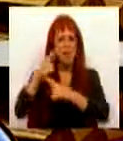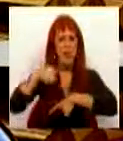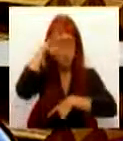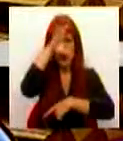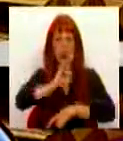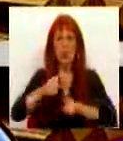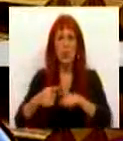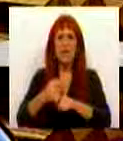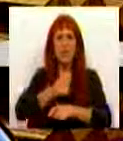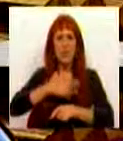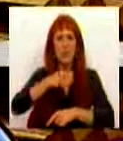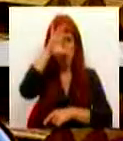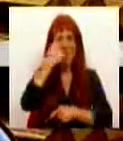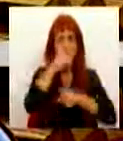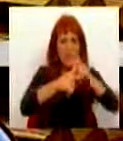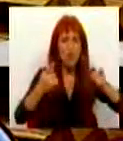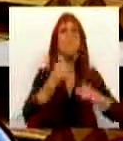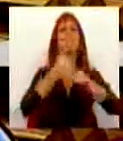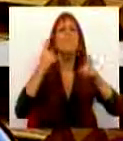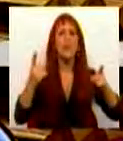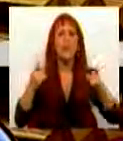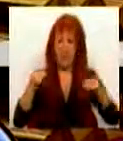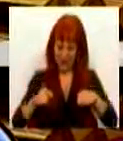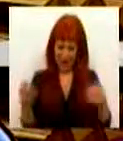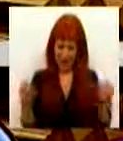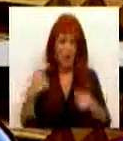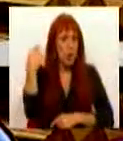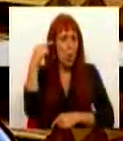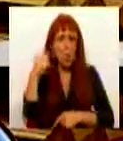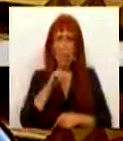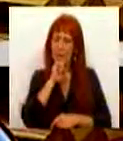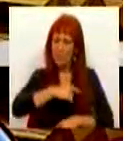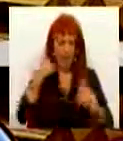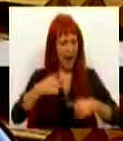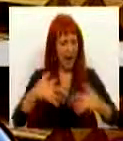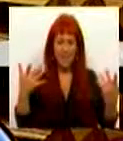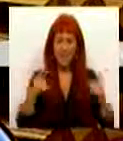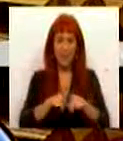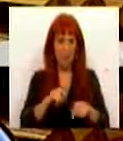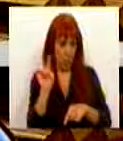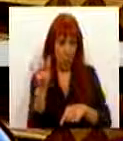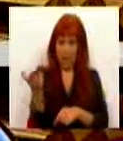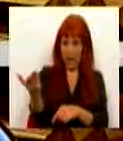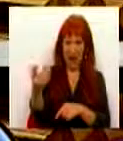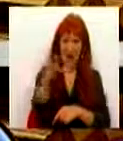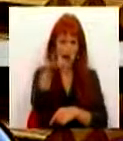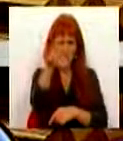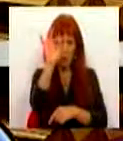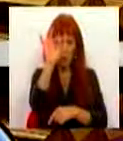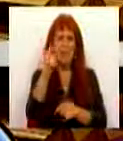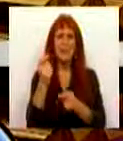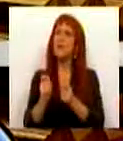interesse patrimonial do Estado e o interesse dos contribuintes. E porquê? Porque é, aliás, a única possibilidade, se for essa a escolha,